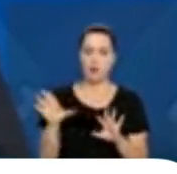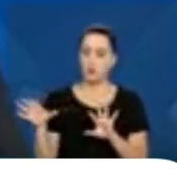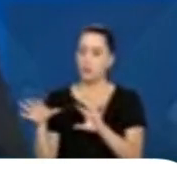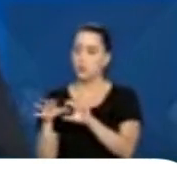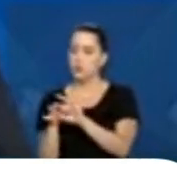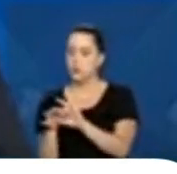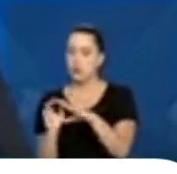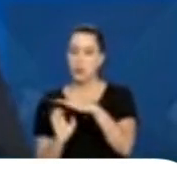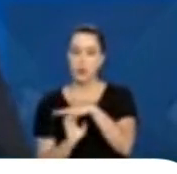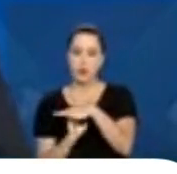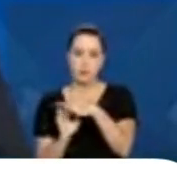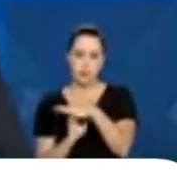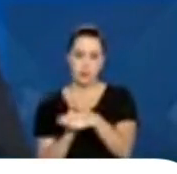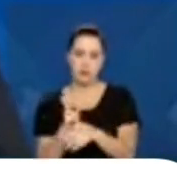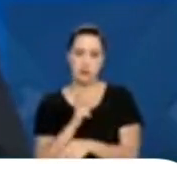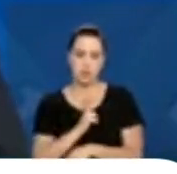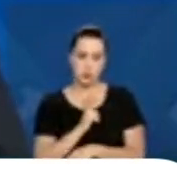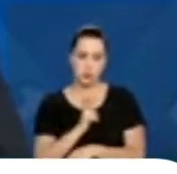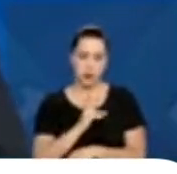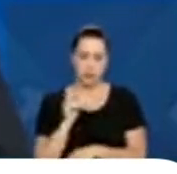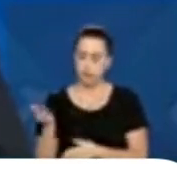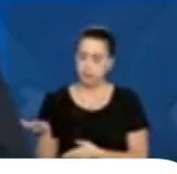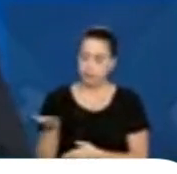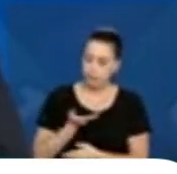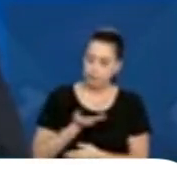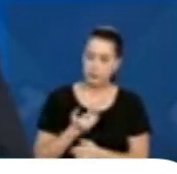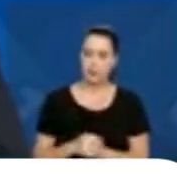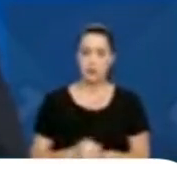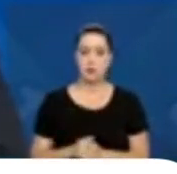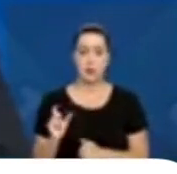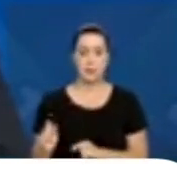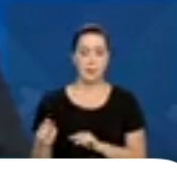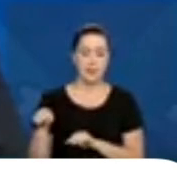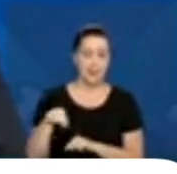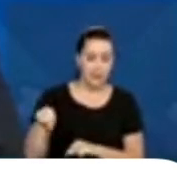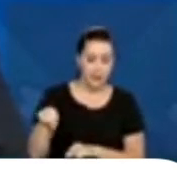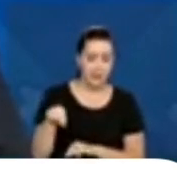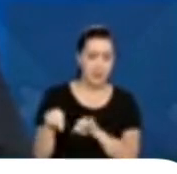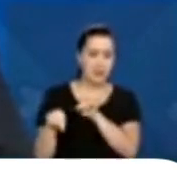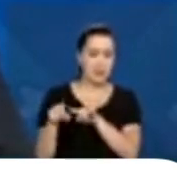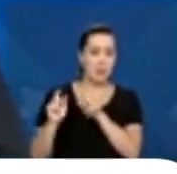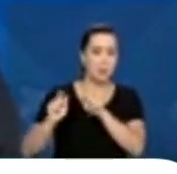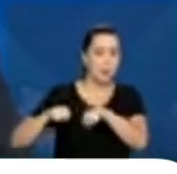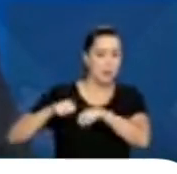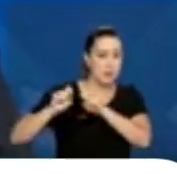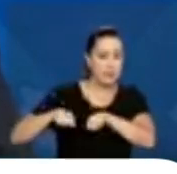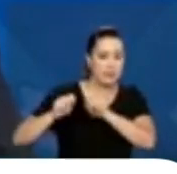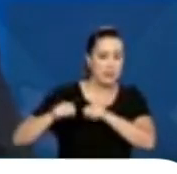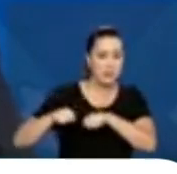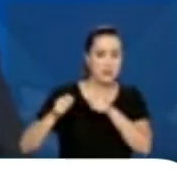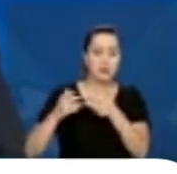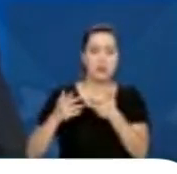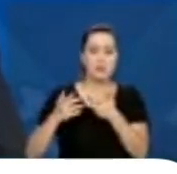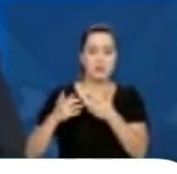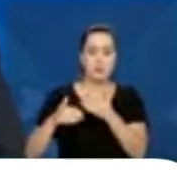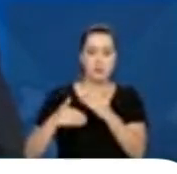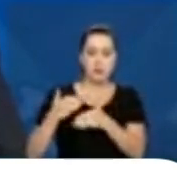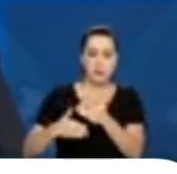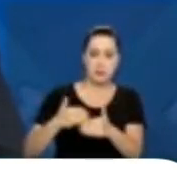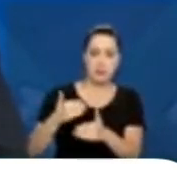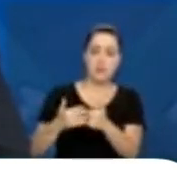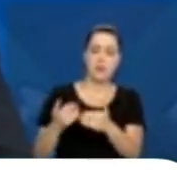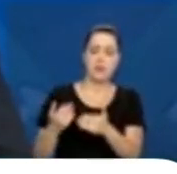um contrato, um convênio com essas empresas para viabilizar um grau de adiantamento